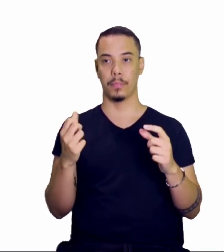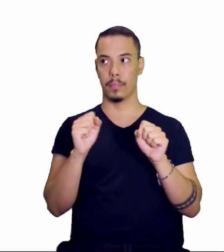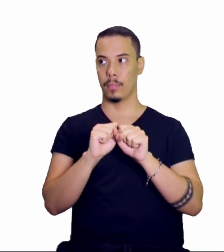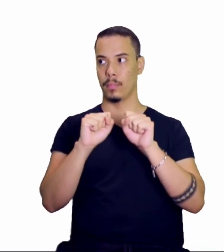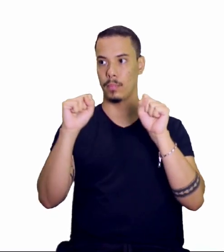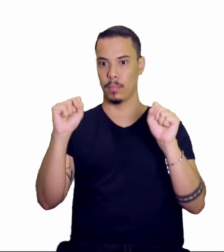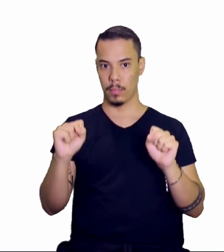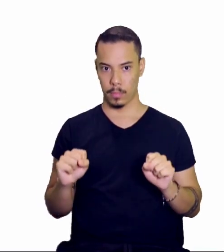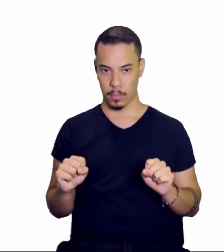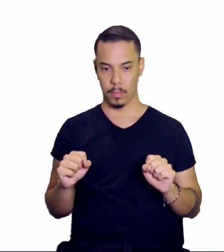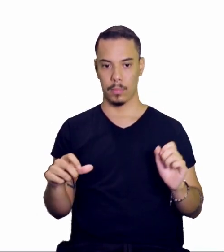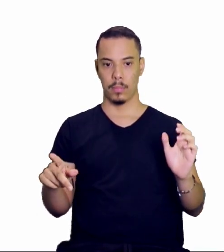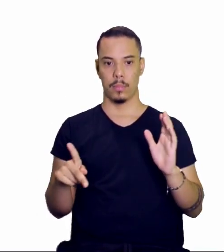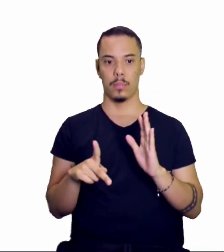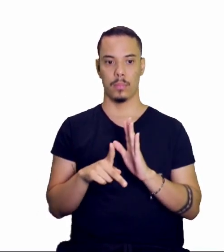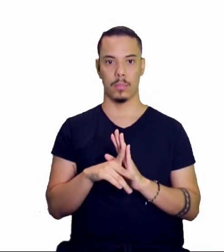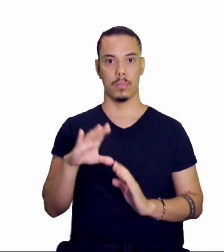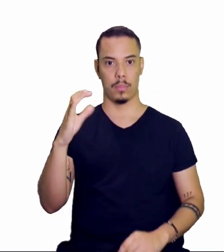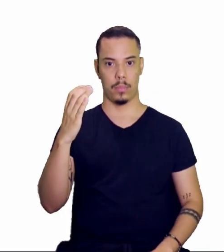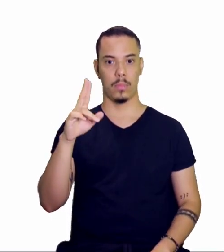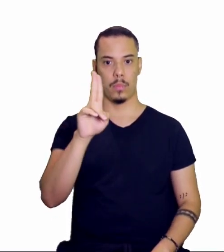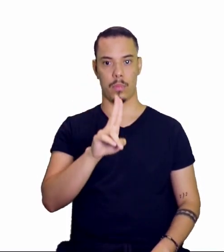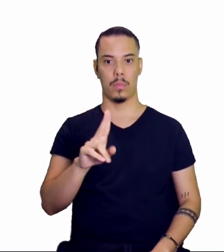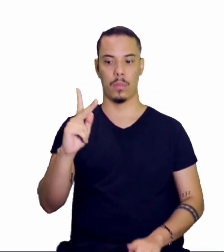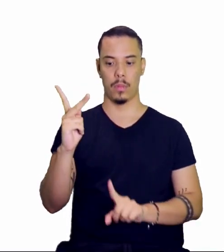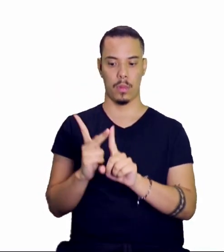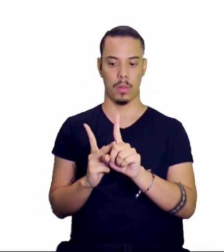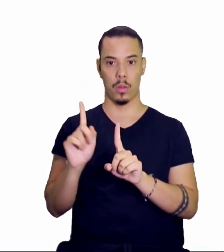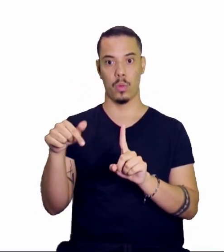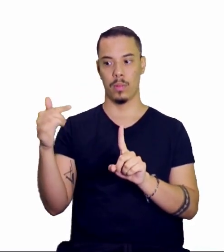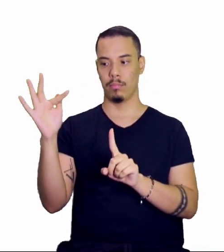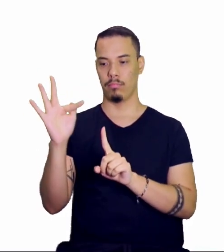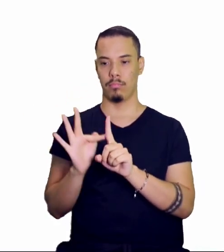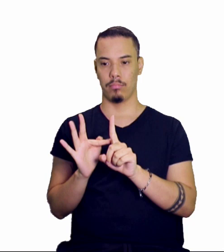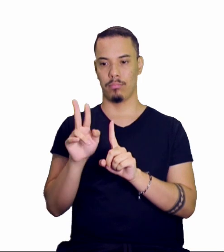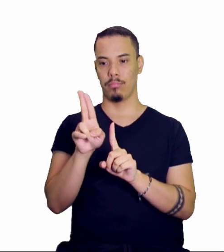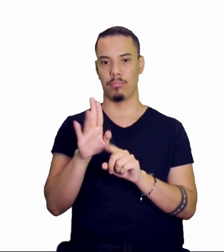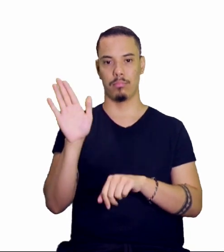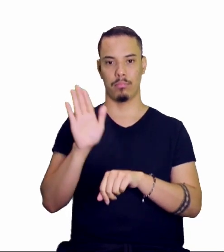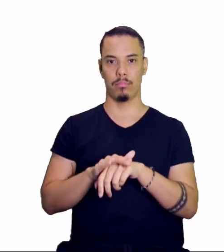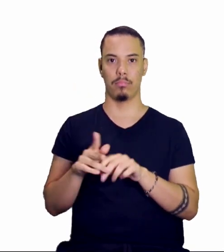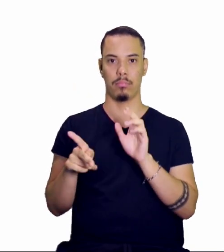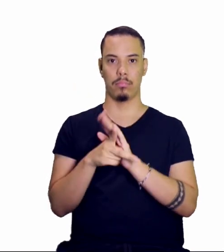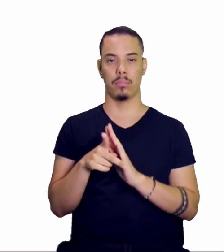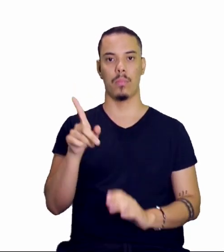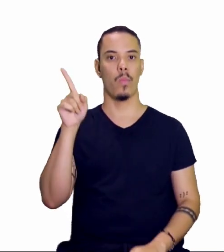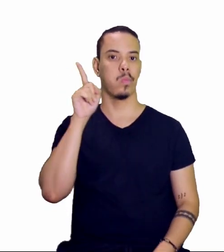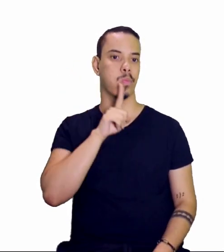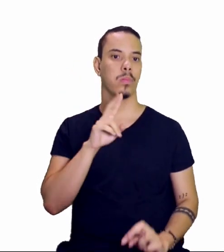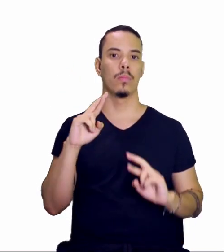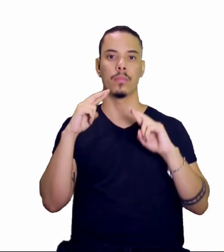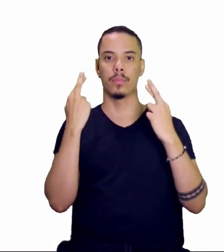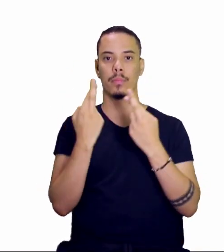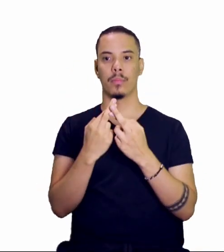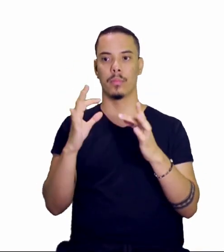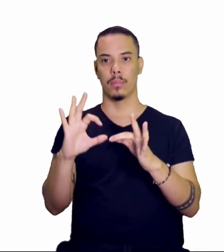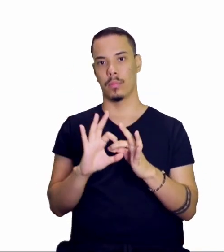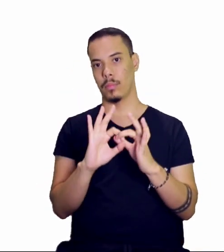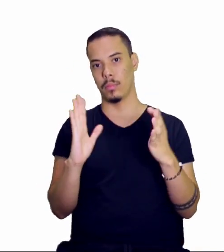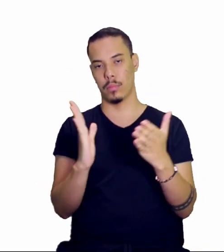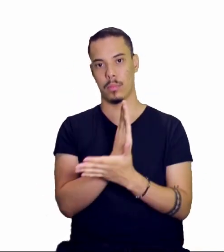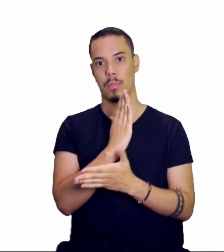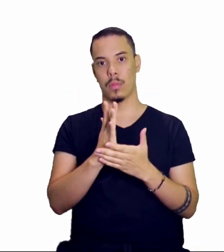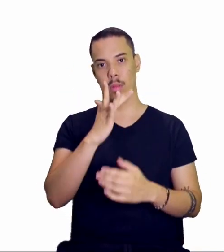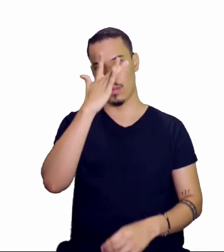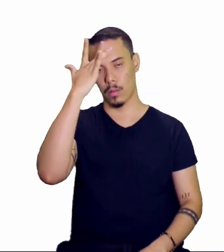assim, de cientista, utiliza o Kelvin. O Fahrenheit só é utilizado mesmo parte dos Estados Unidos e do Reino Unido. Alguns países de língua inglesa, né?